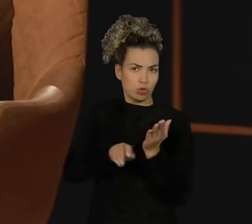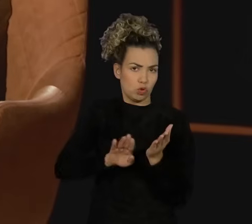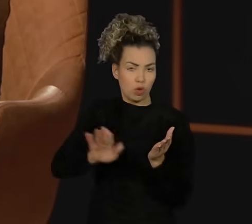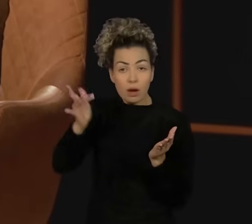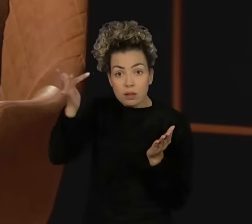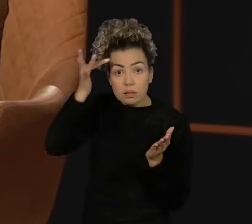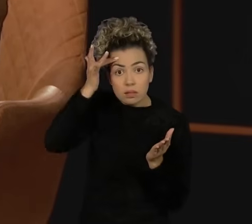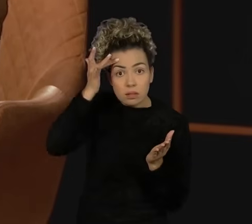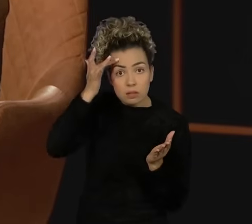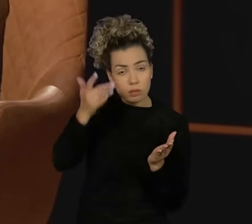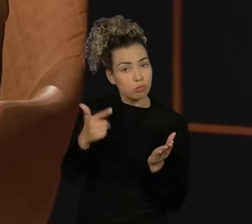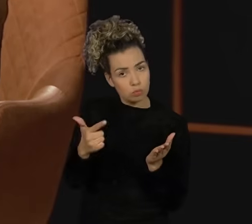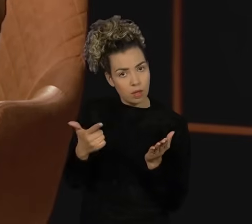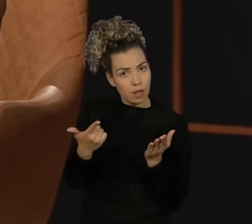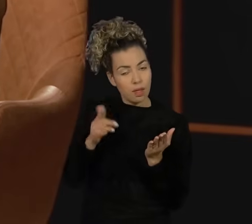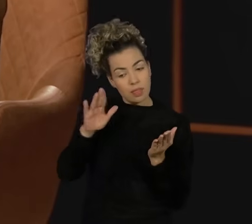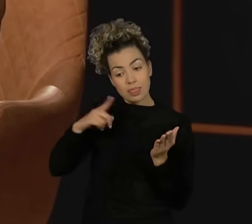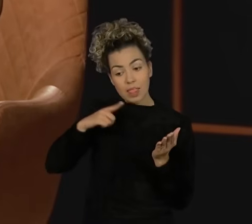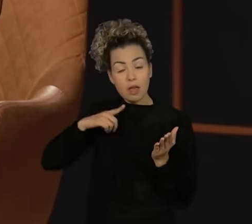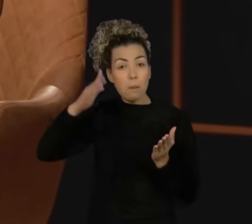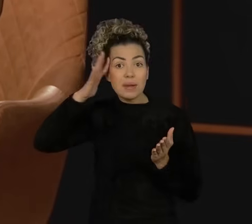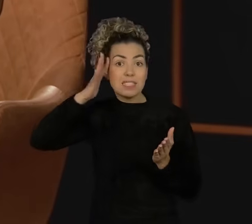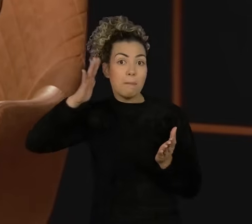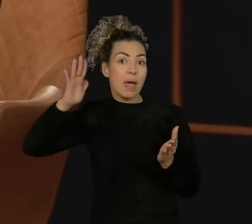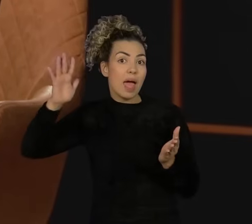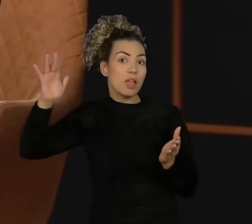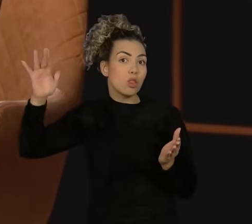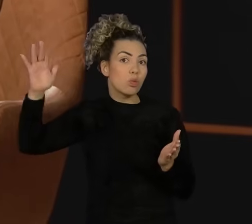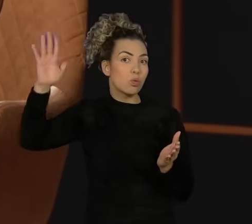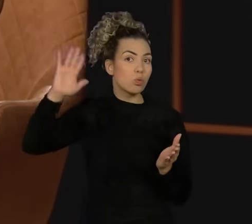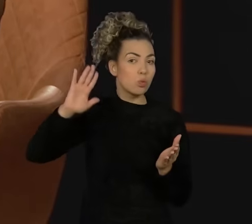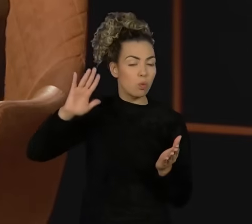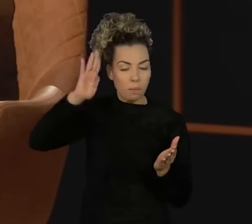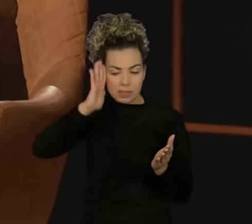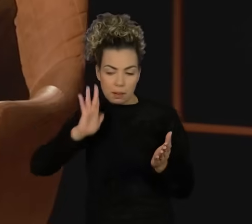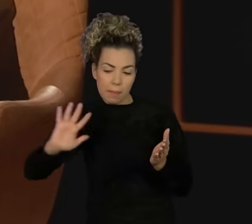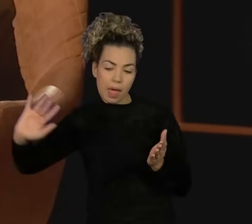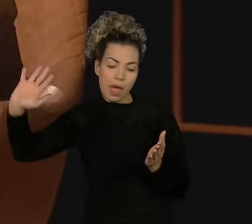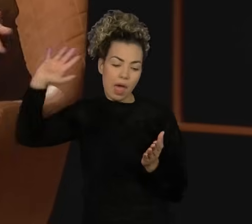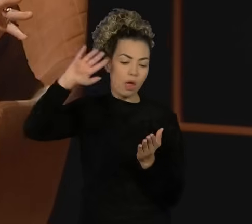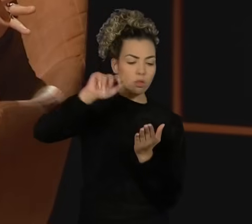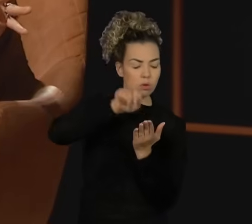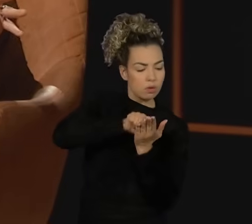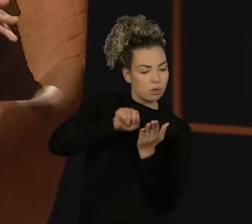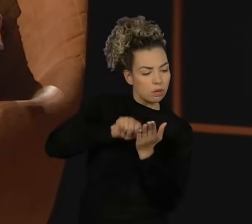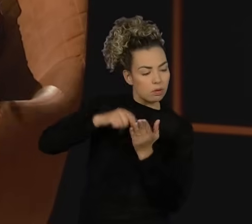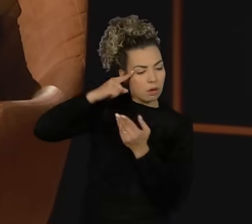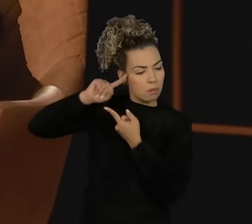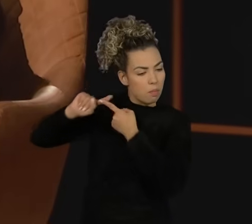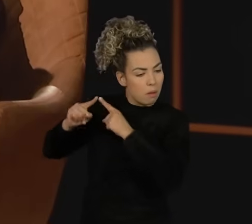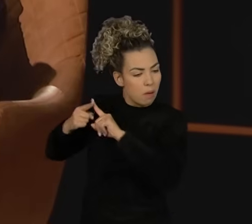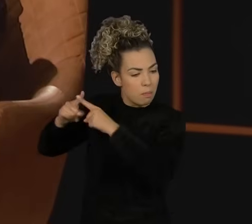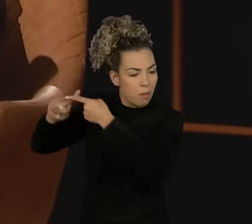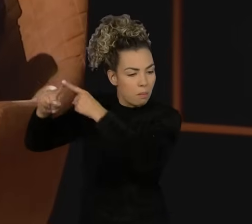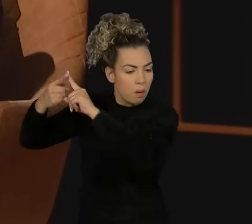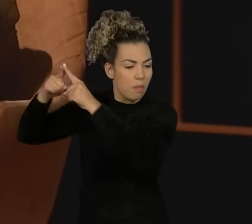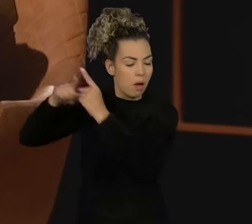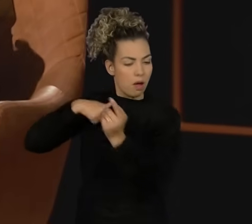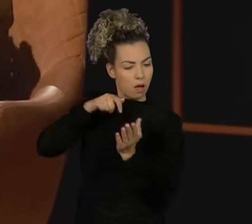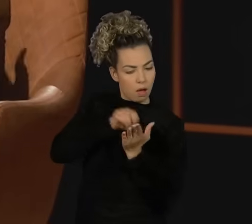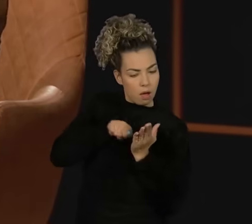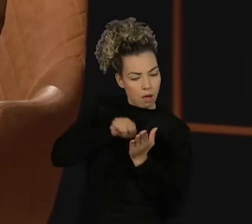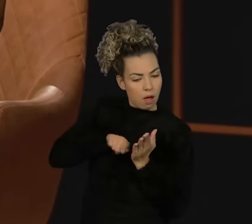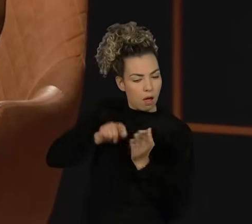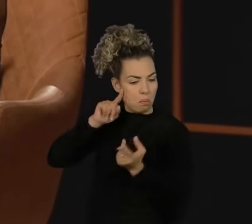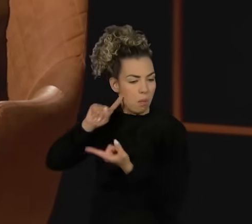têm uma ligação, tem um pensamento, tem pontes que vão ligando essas ideias. Se a gente pensar mais